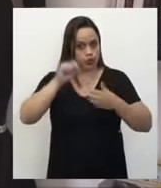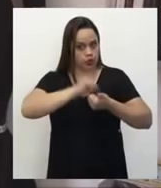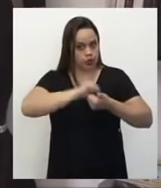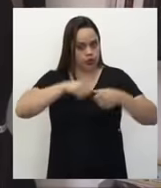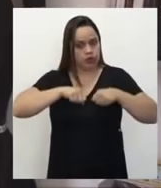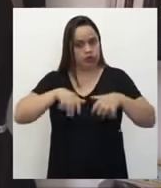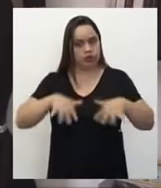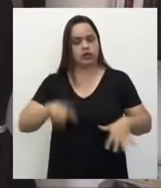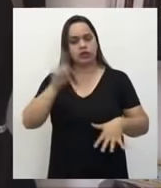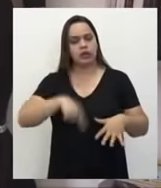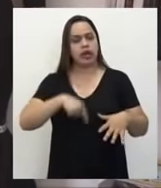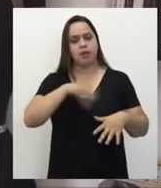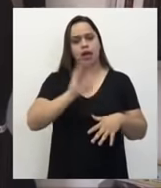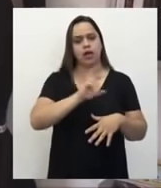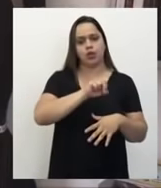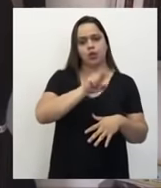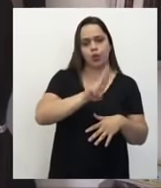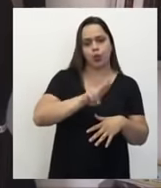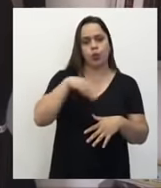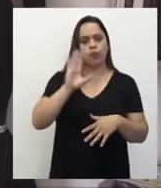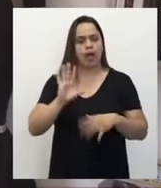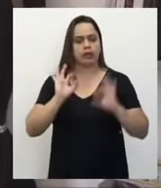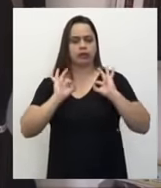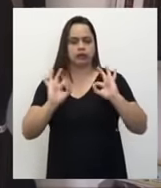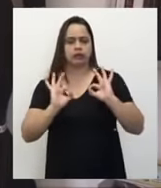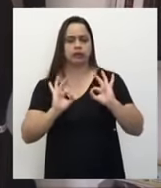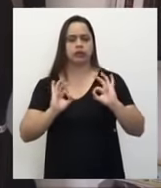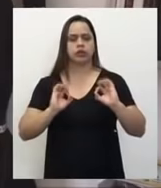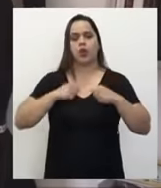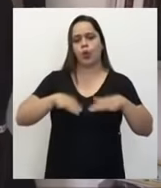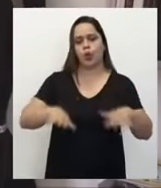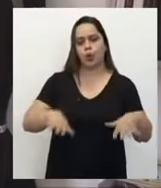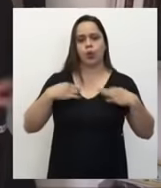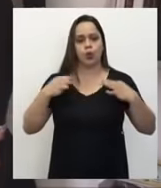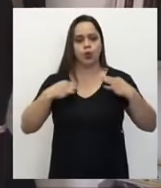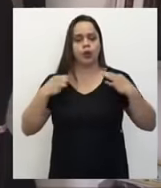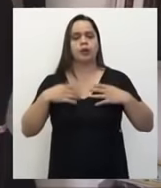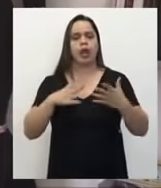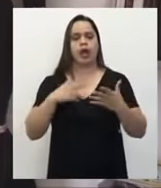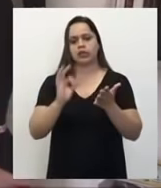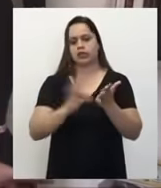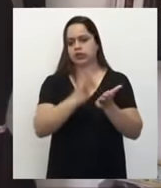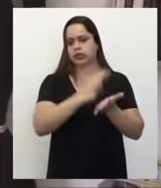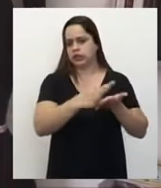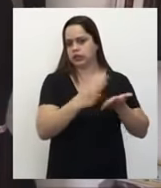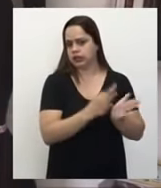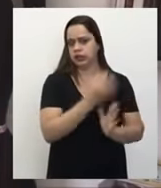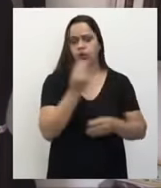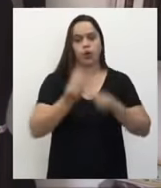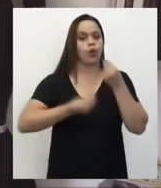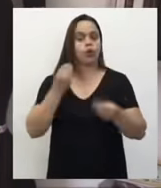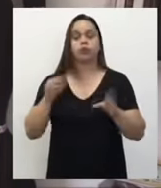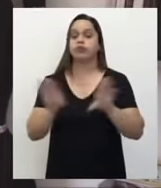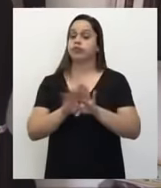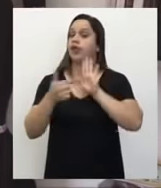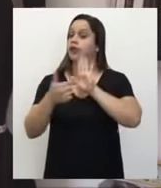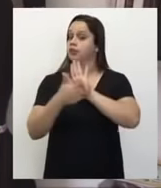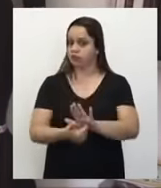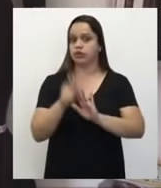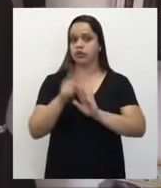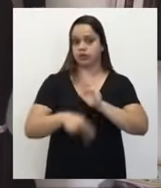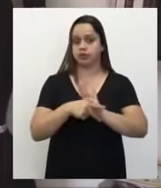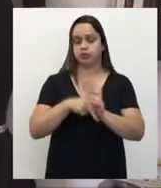mais cru, um tecido mais sofisticado, se é um tecido mais bordado. E aí vem a cartela de cores.